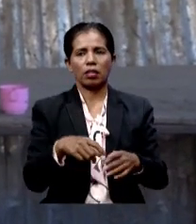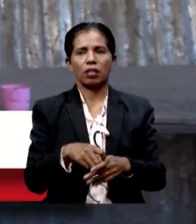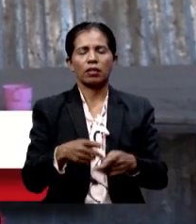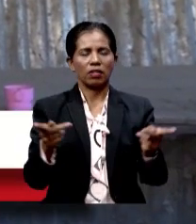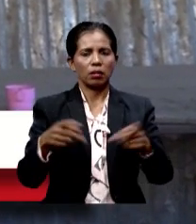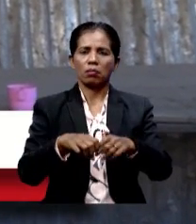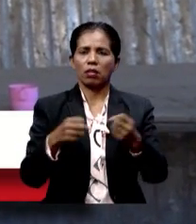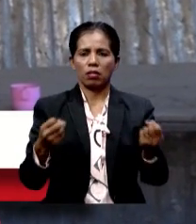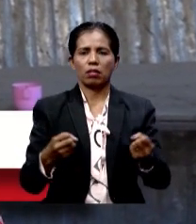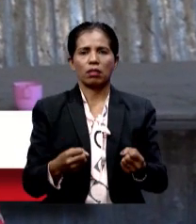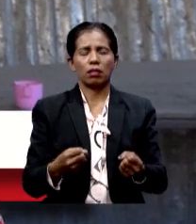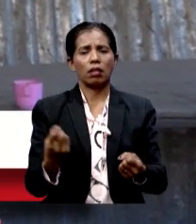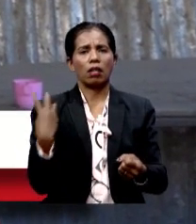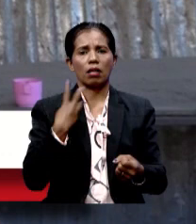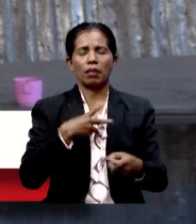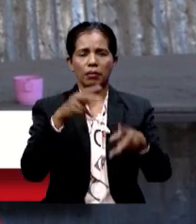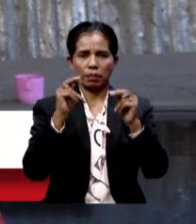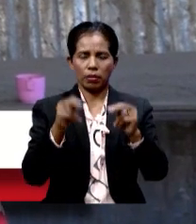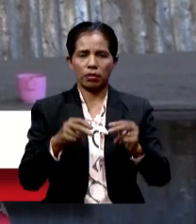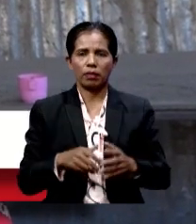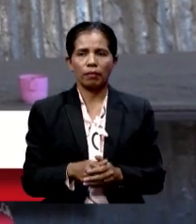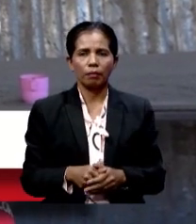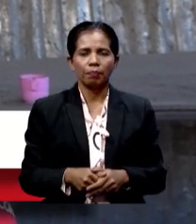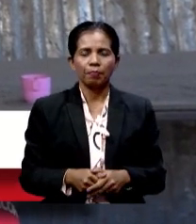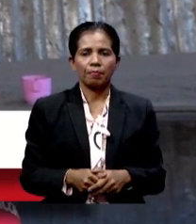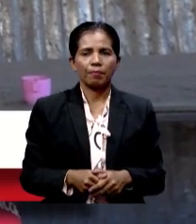mansane ami precisa fo